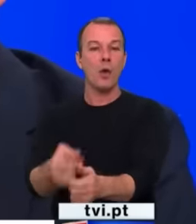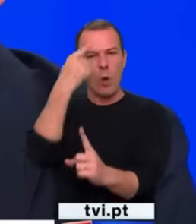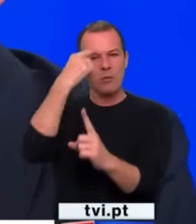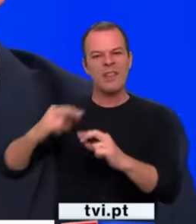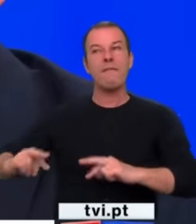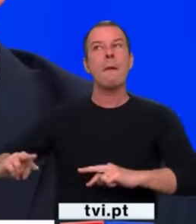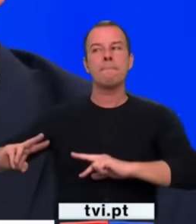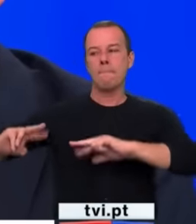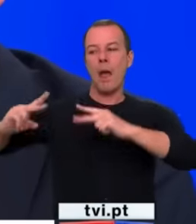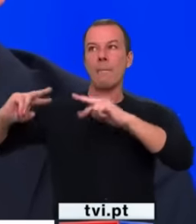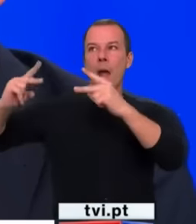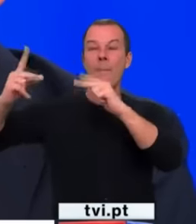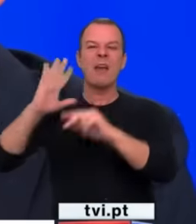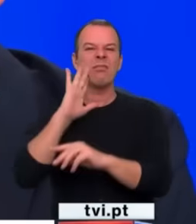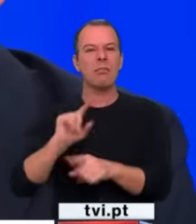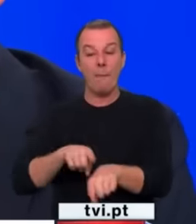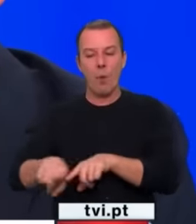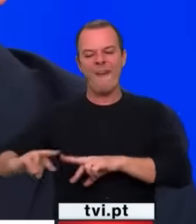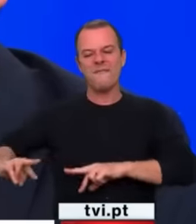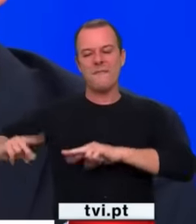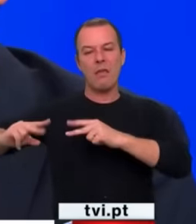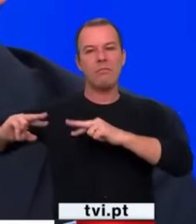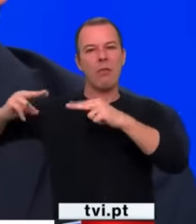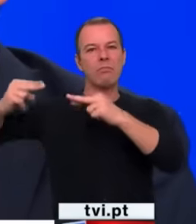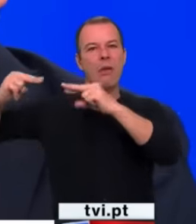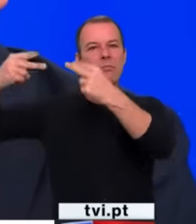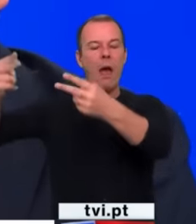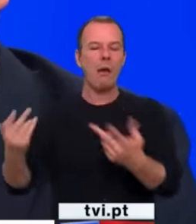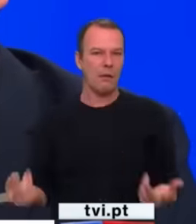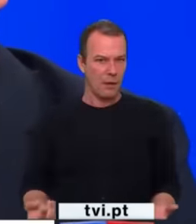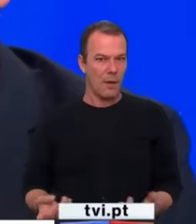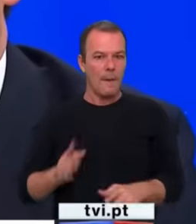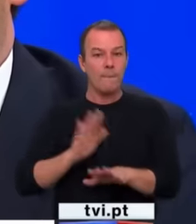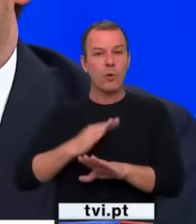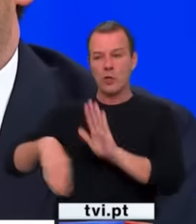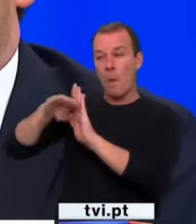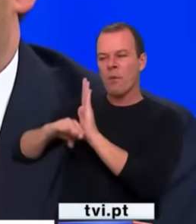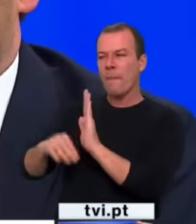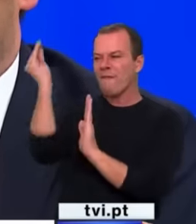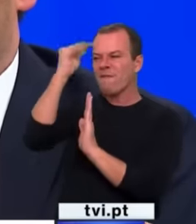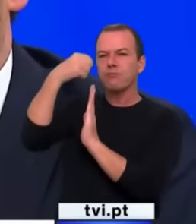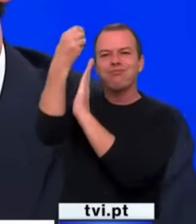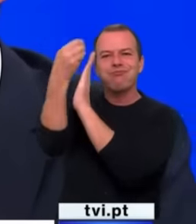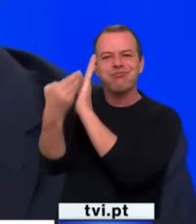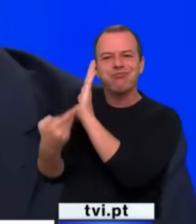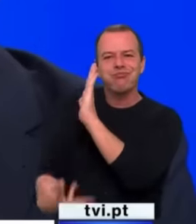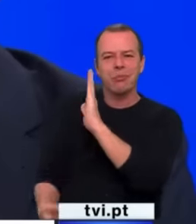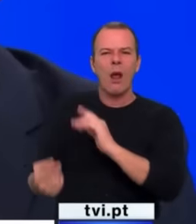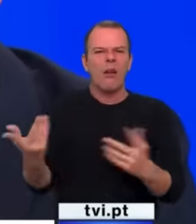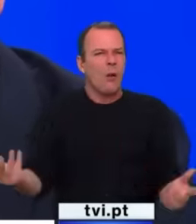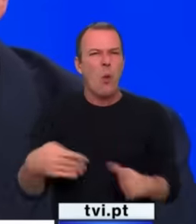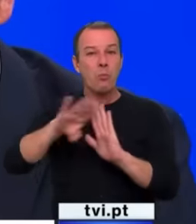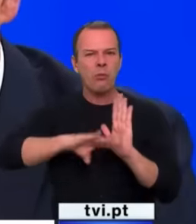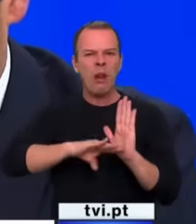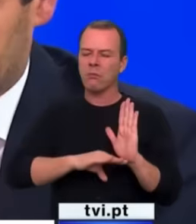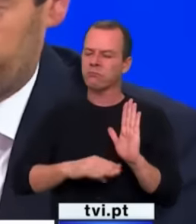objetivo, ser um político do sistema, a tentar subir no sistema, com um programa cheio de falsidades, um programa impossível, um programa que é